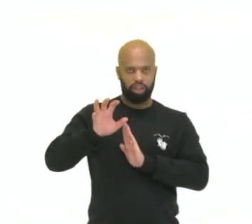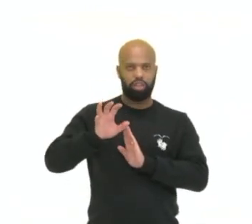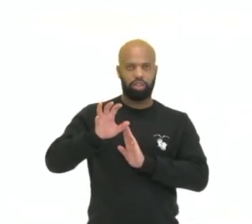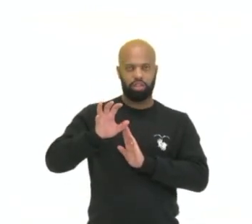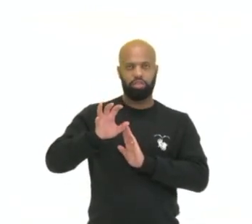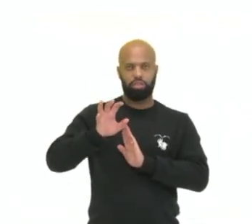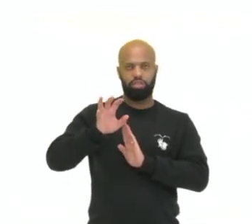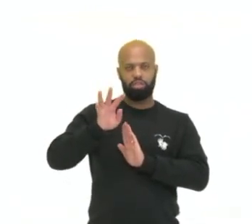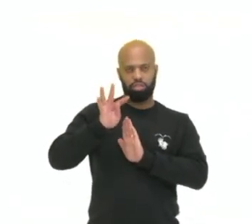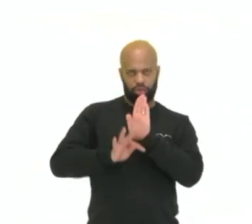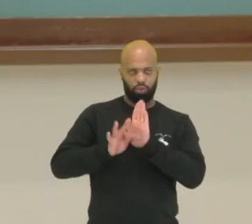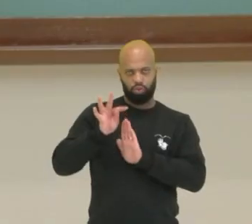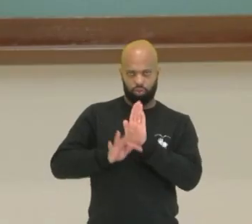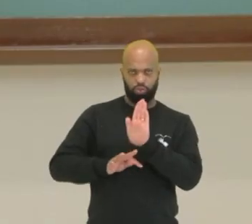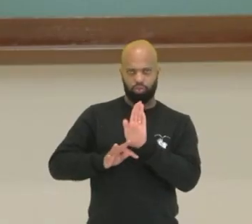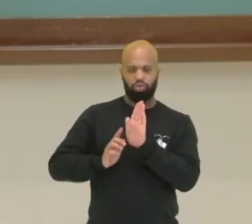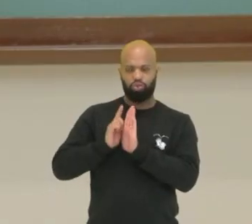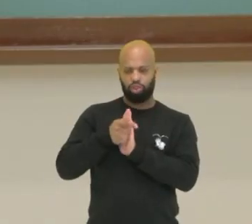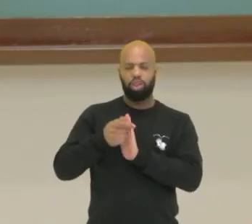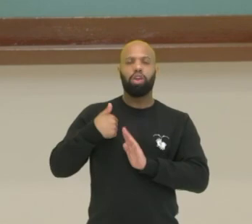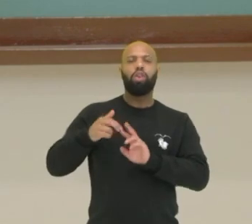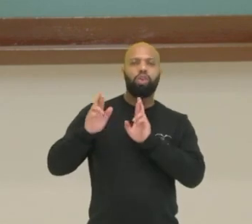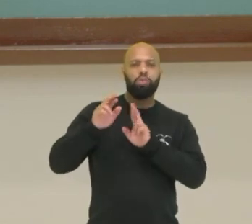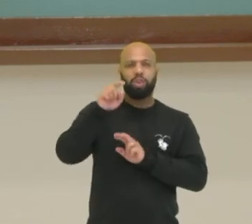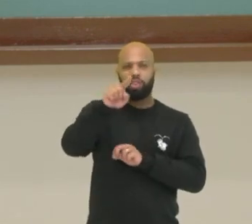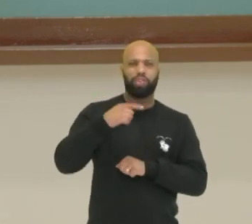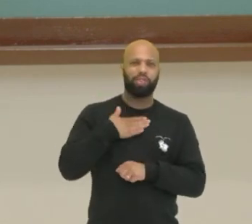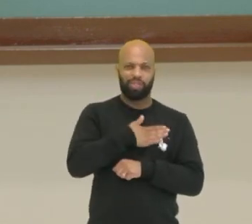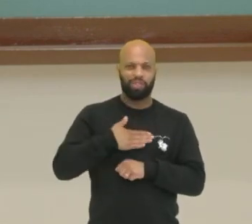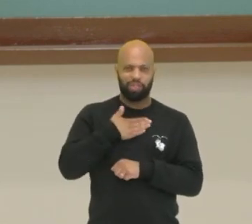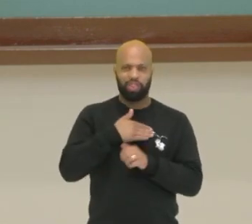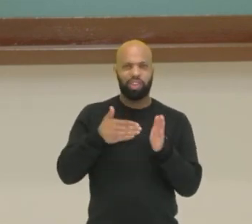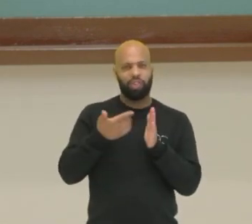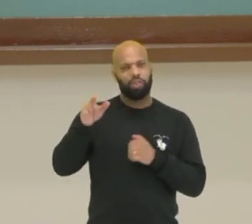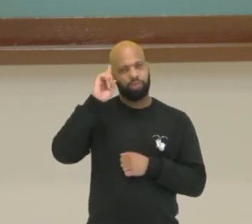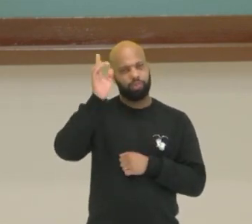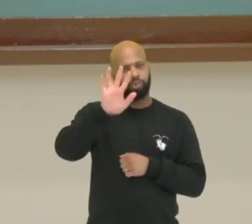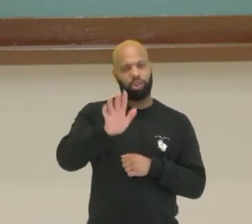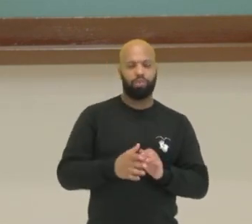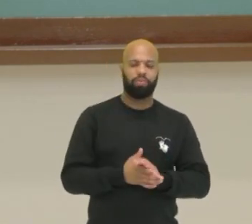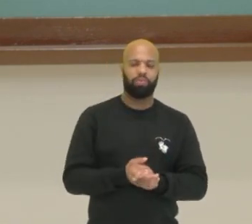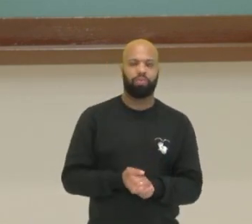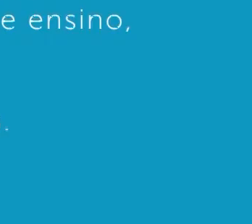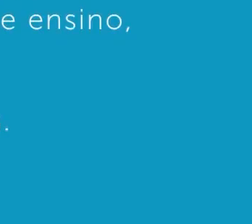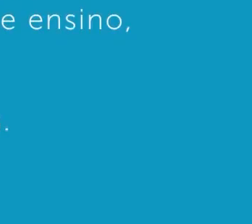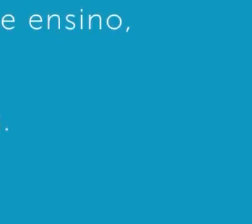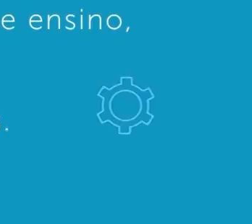denominado reportagem. Eu espero que vocês tenham gostado e até breve.